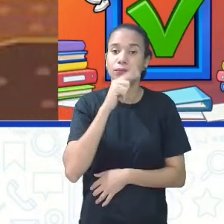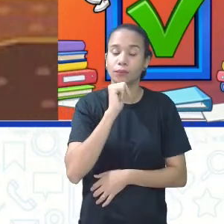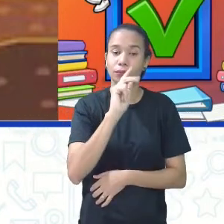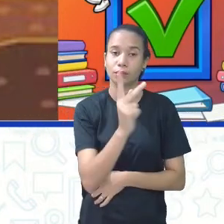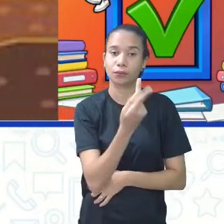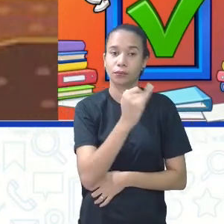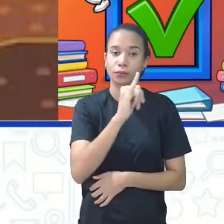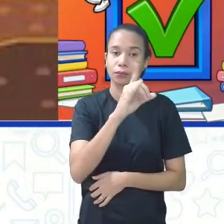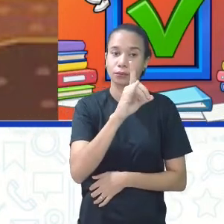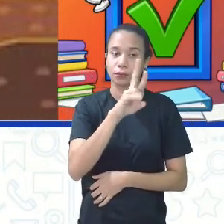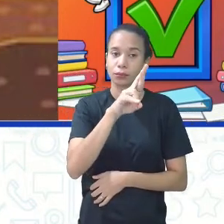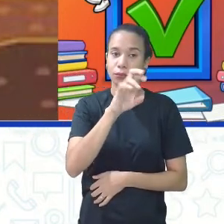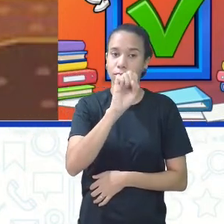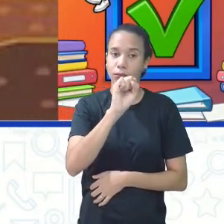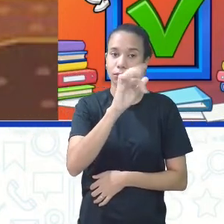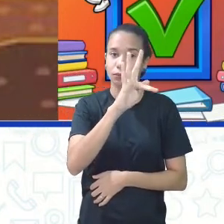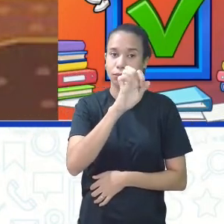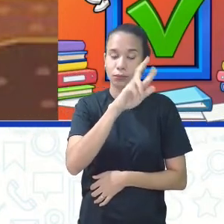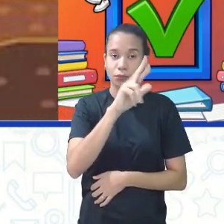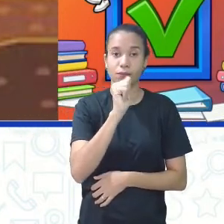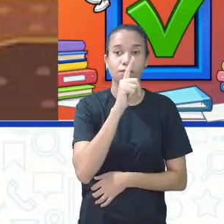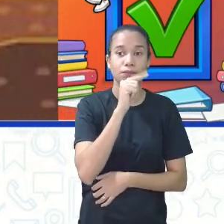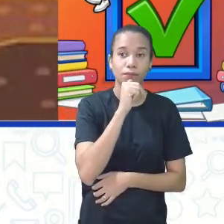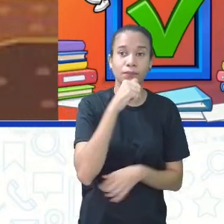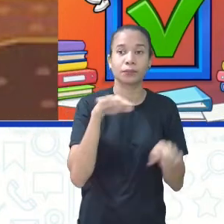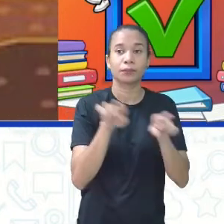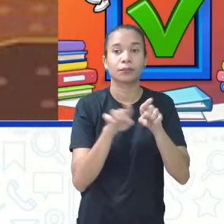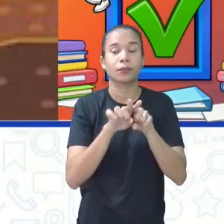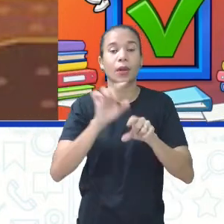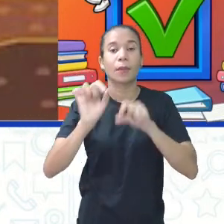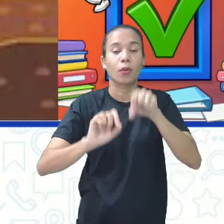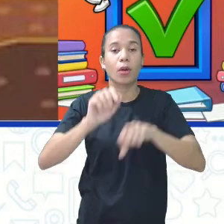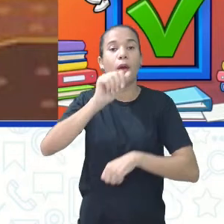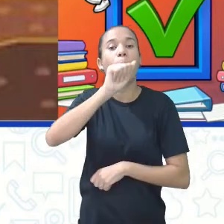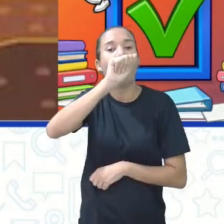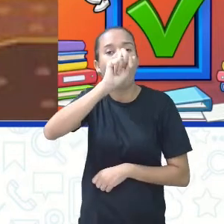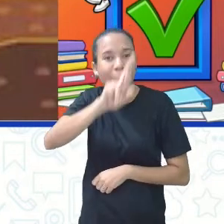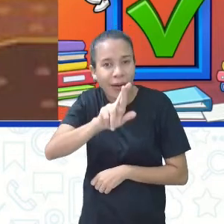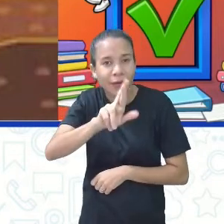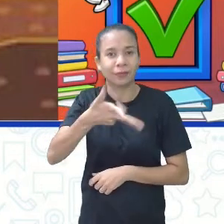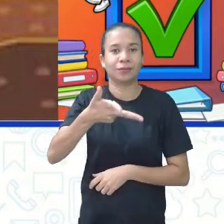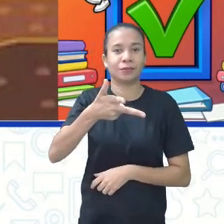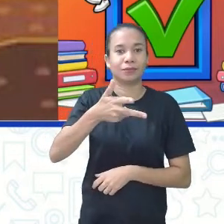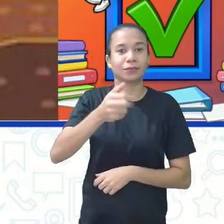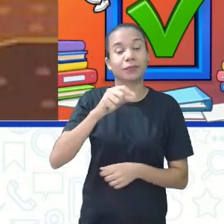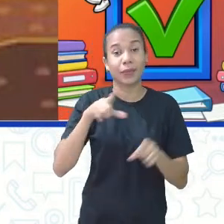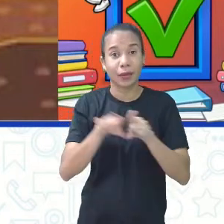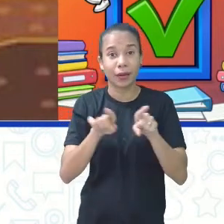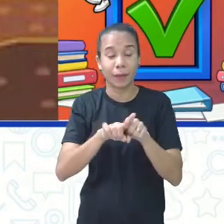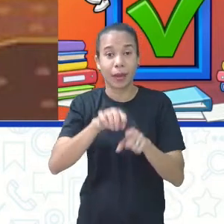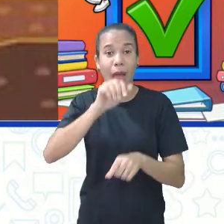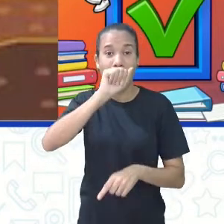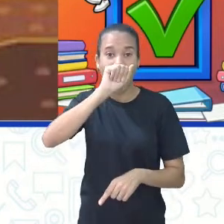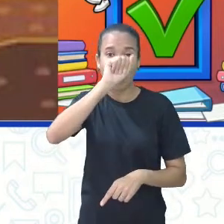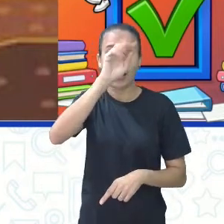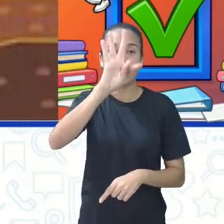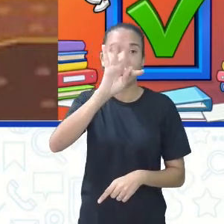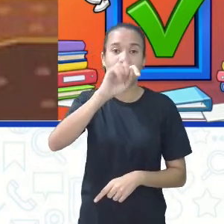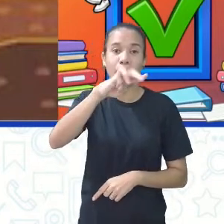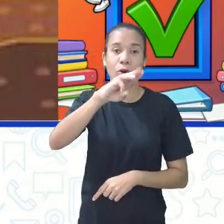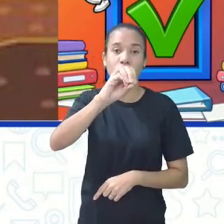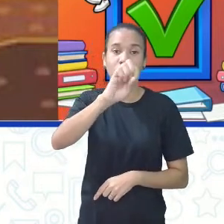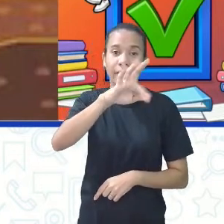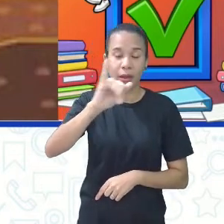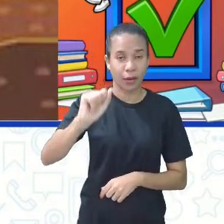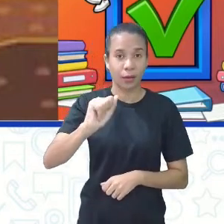a hidrosfera, né? Vamos ter também a questão do ar, a questão aí da atmosfera. E